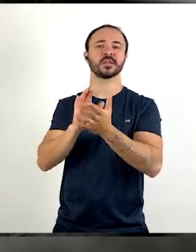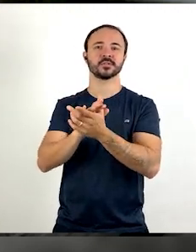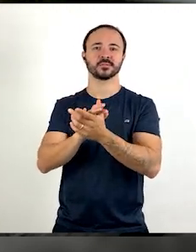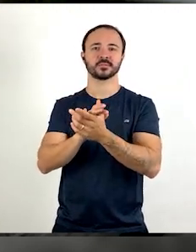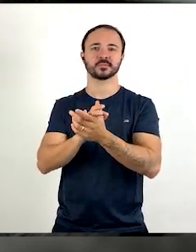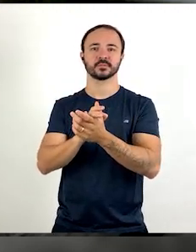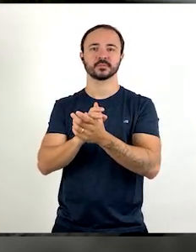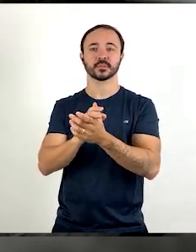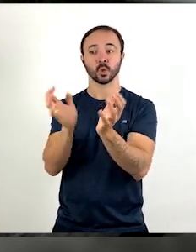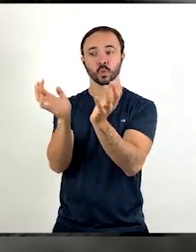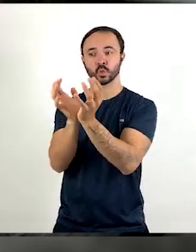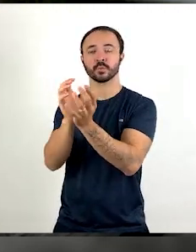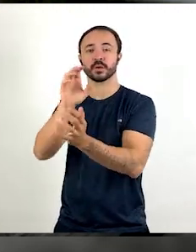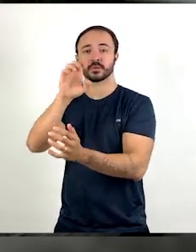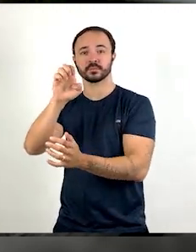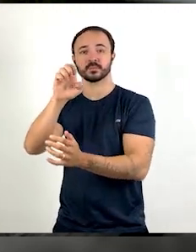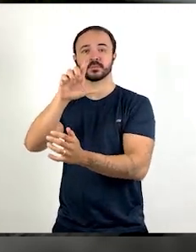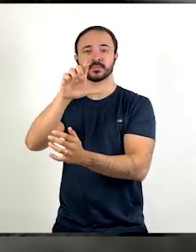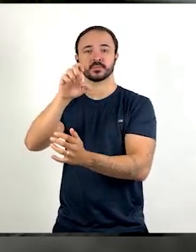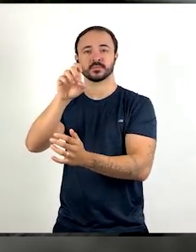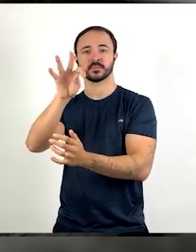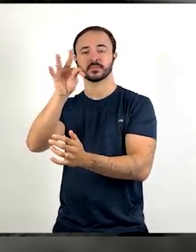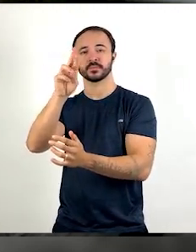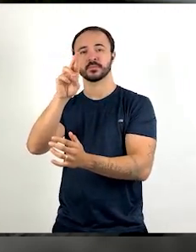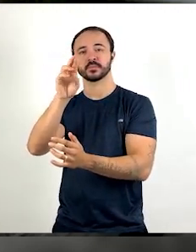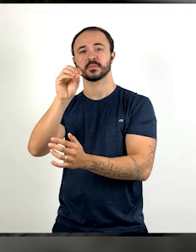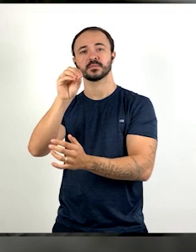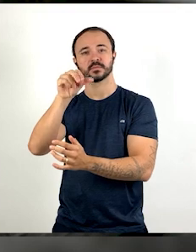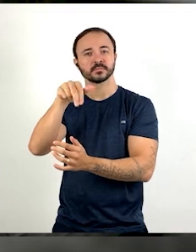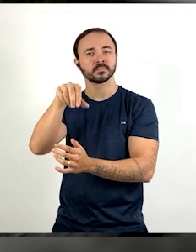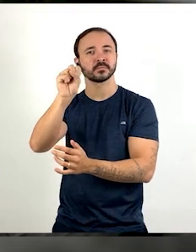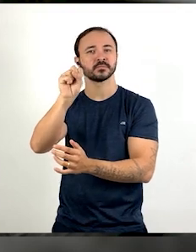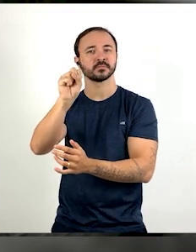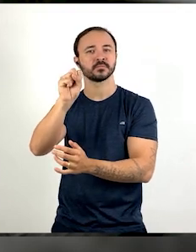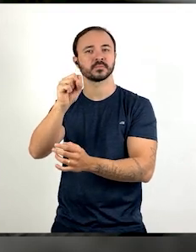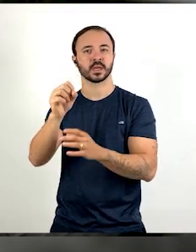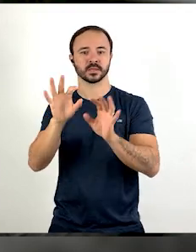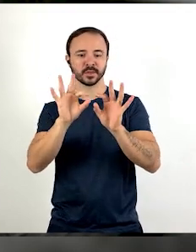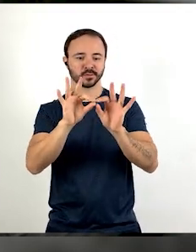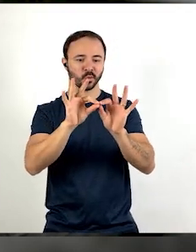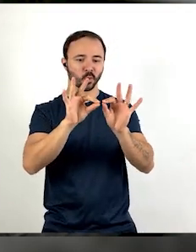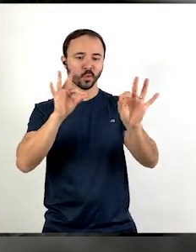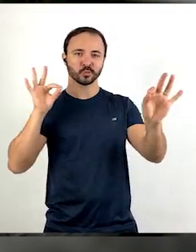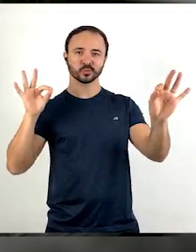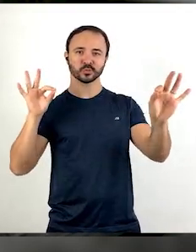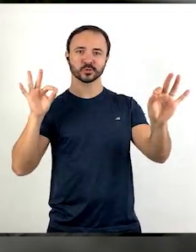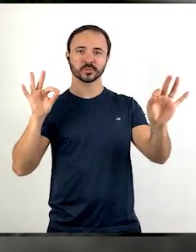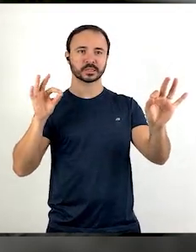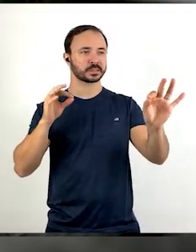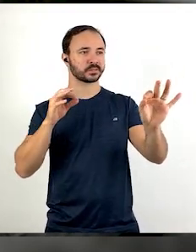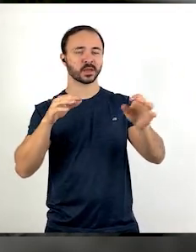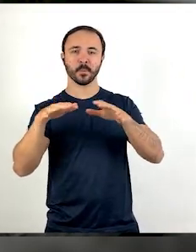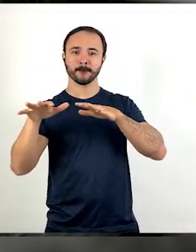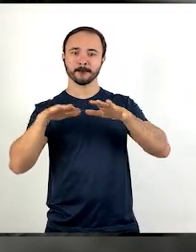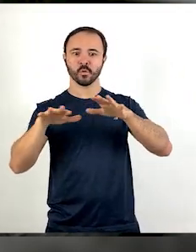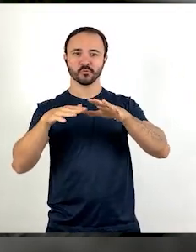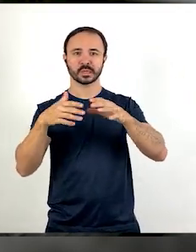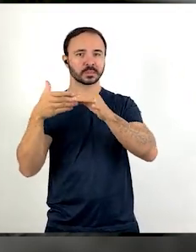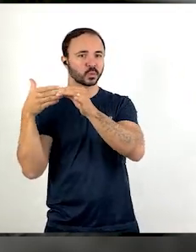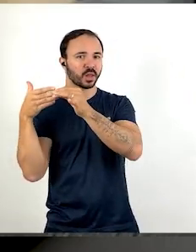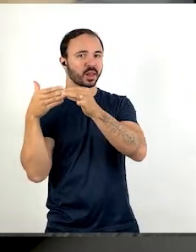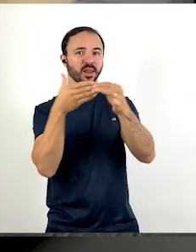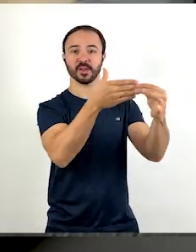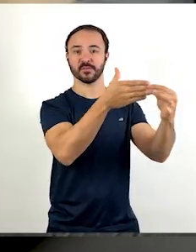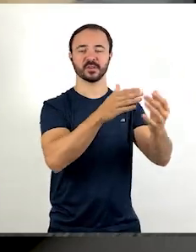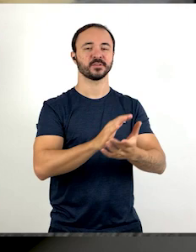simplesmente o fluxo de elétrons através de um condutor. Assim, esse fluxo pode ocorrer de duas